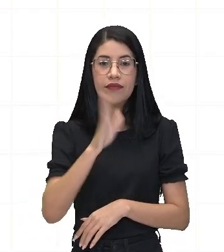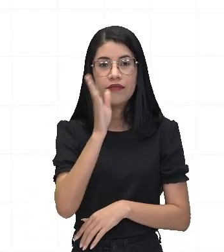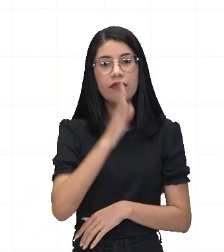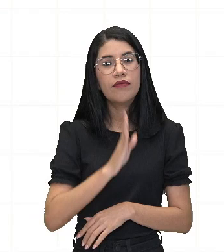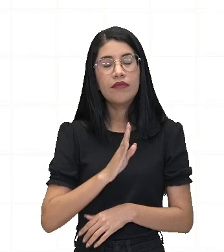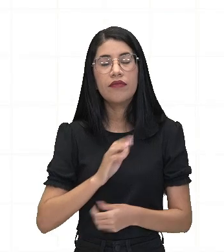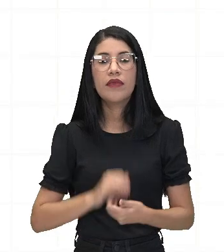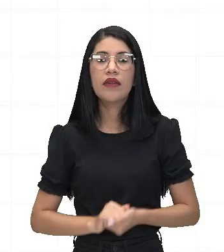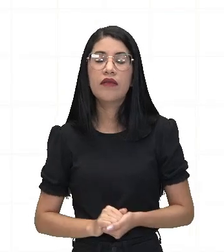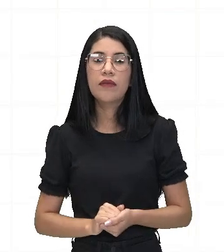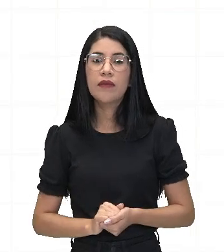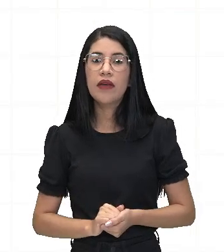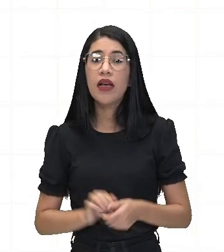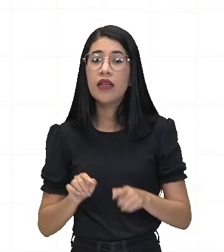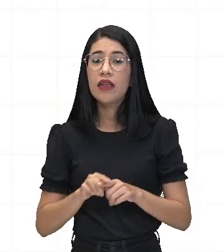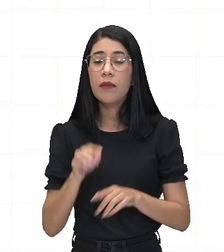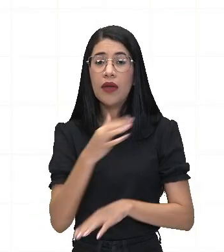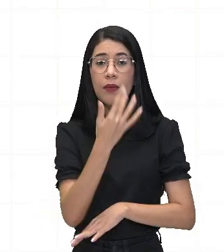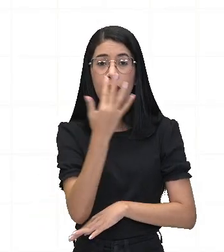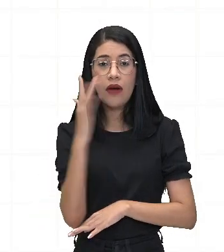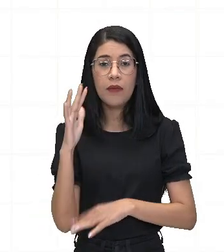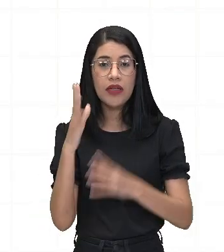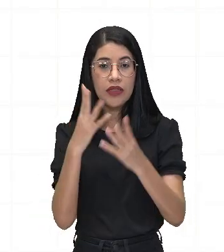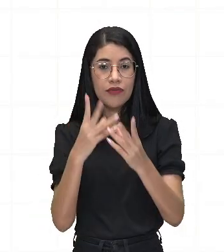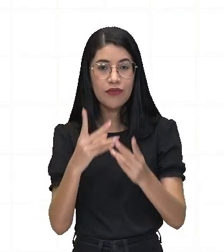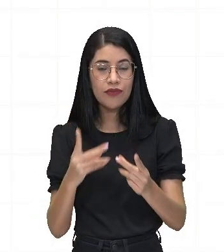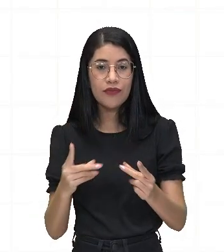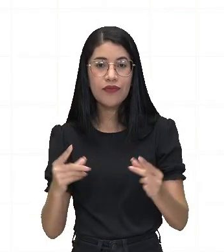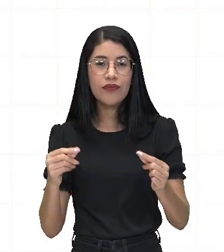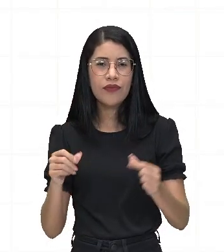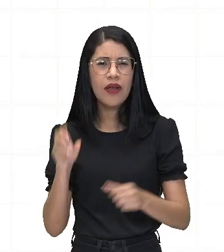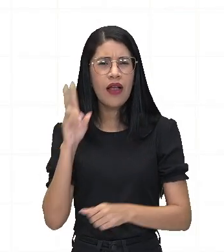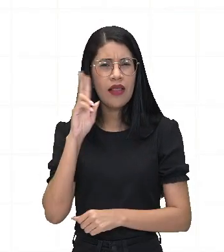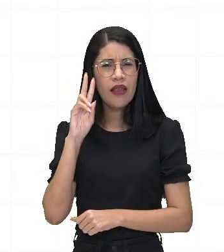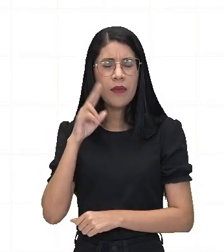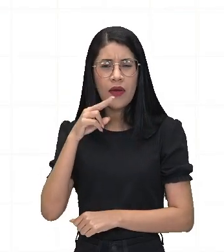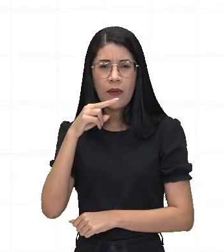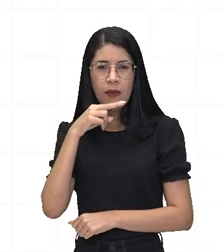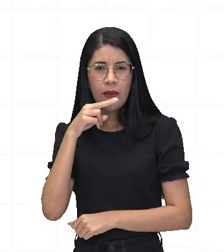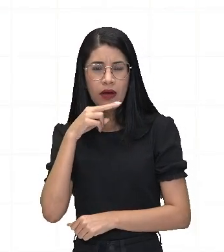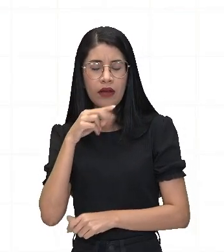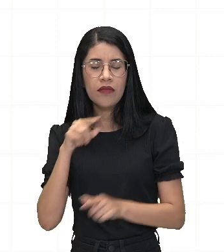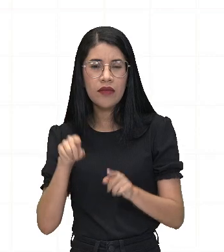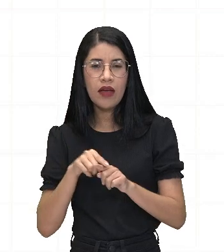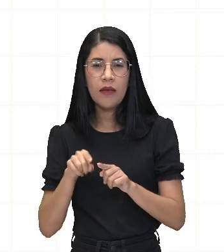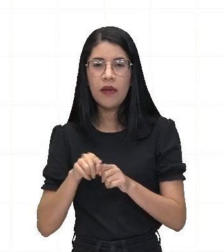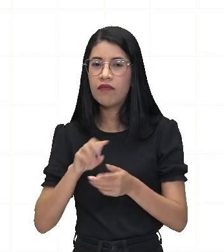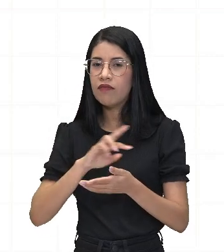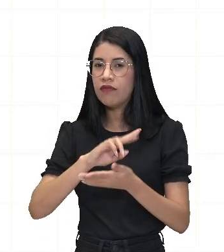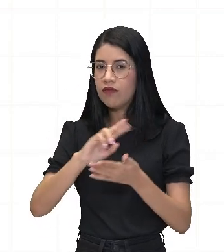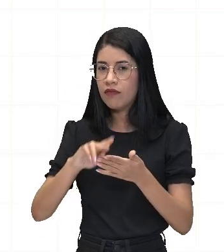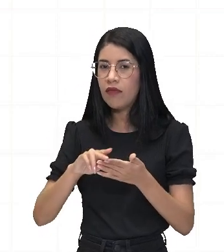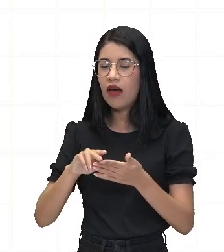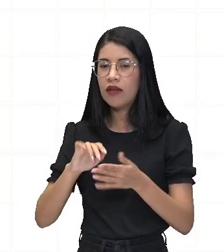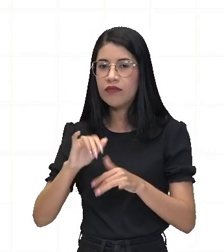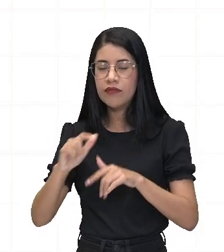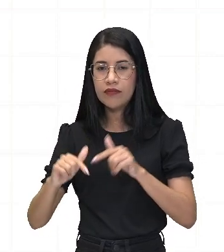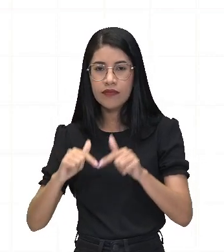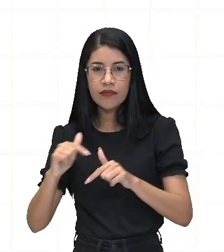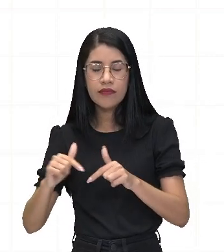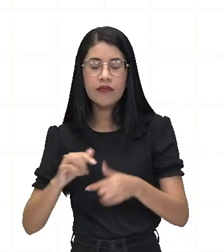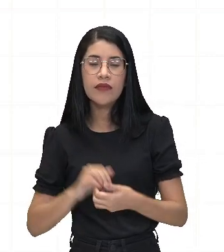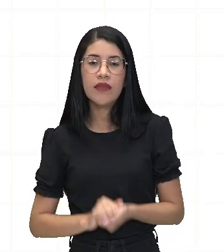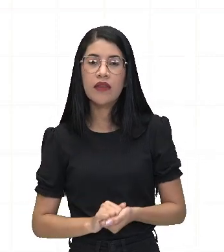também a degradação ambiental. Lembra que a gente falou ali da expansão da cana-de-açúcar, entre outras atividades? Então isso,